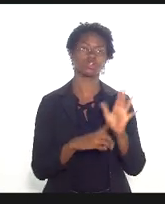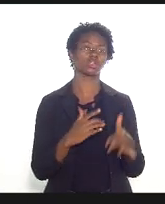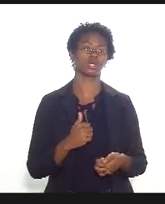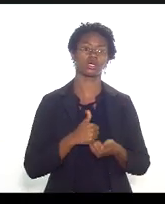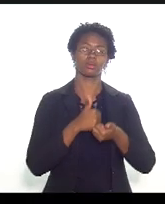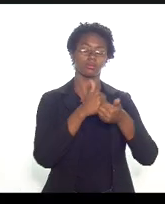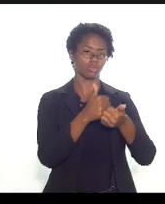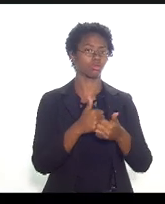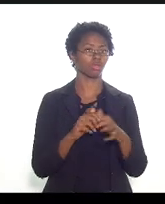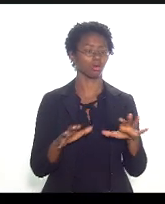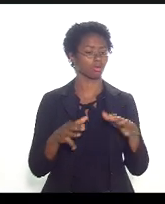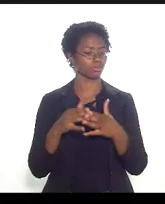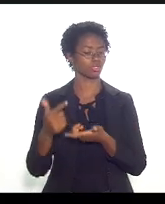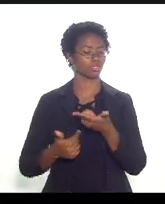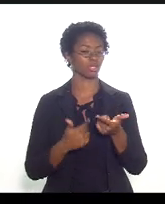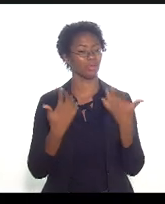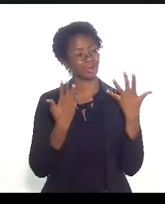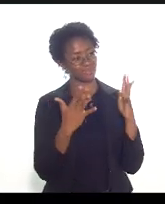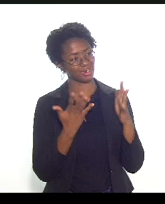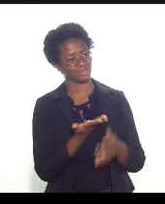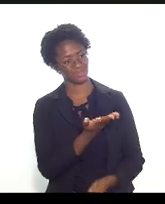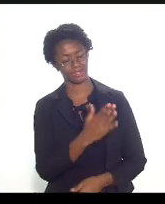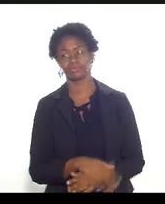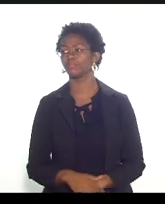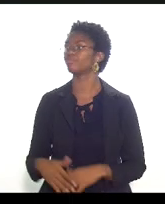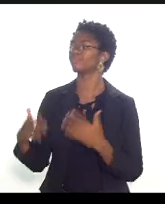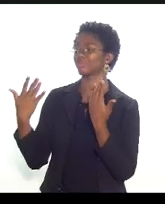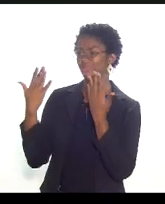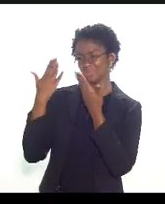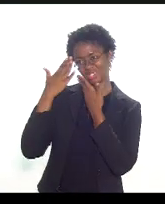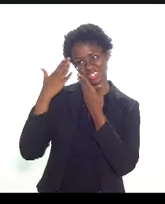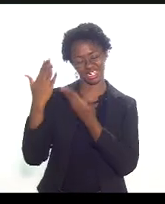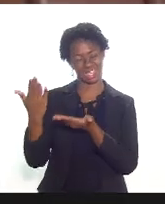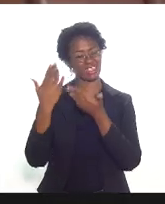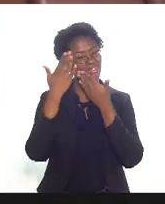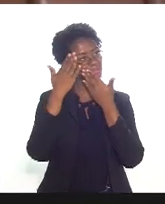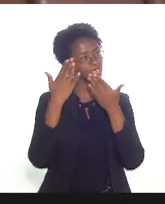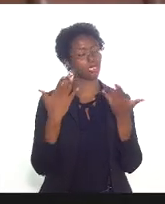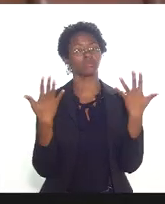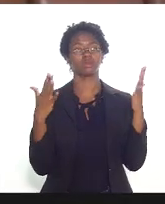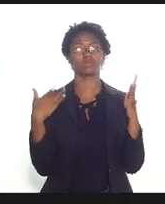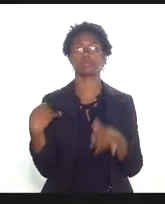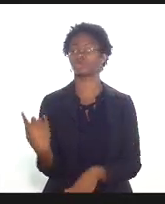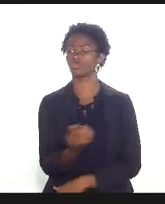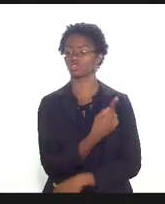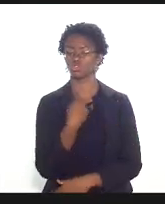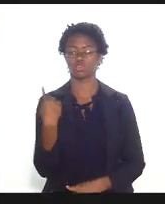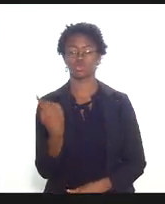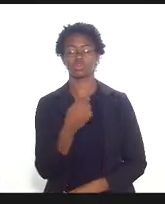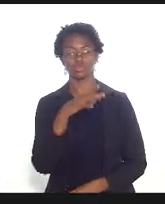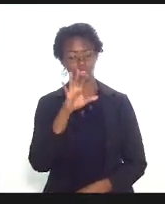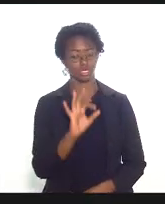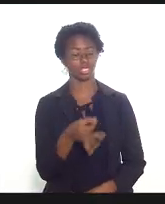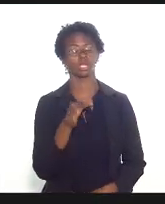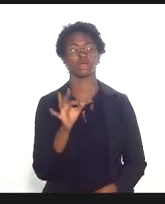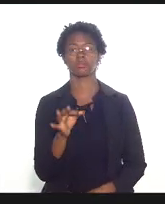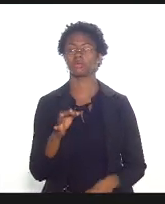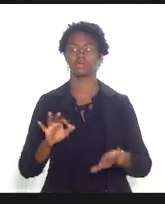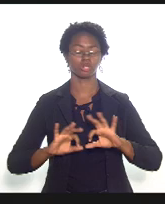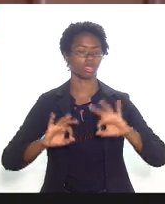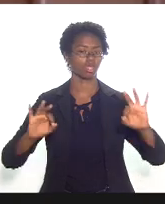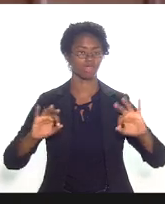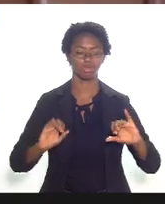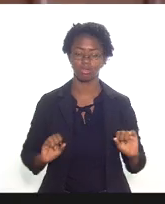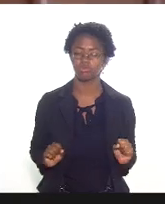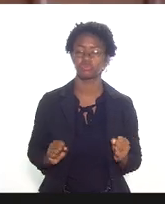Trabalho. Obrigada, Zeidan, obrigada. Parabéns a todos e todas nós. Realmente tem sido um empenho muito